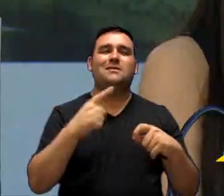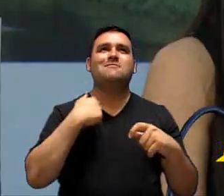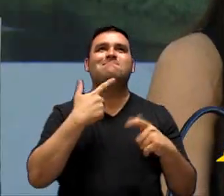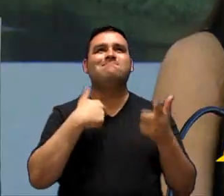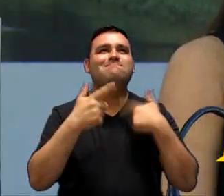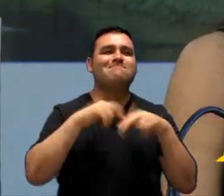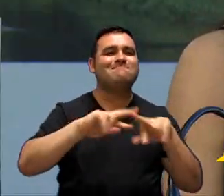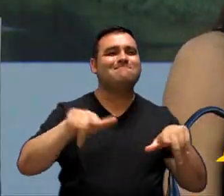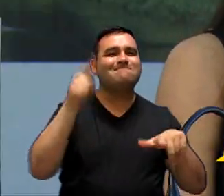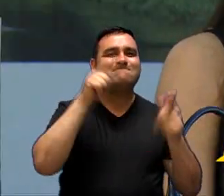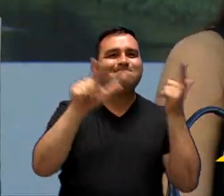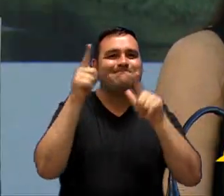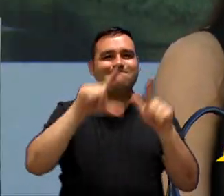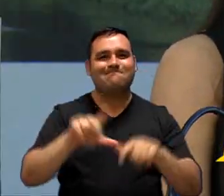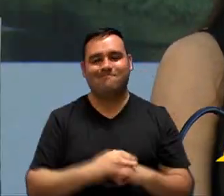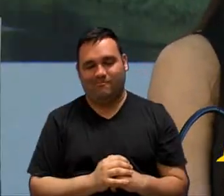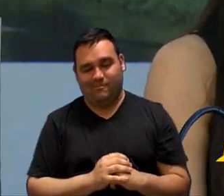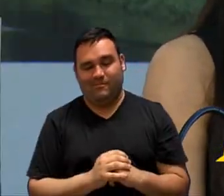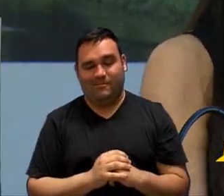sonhos.